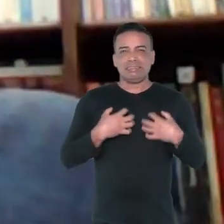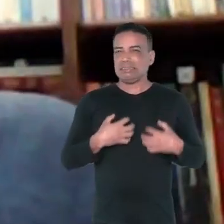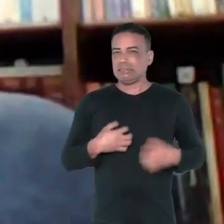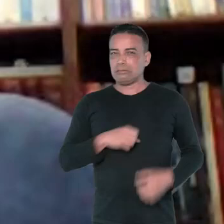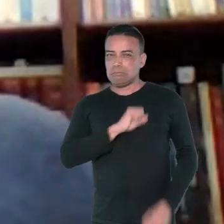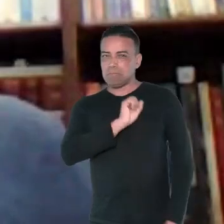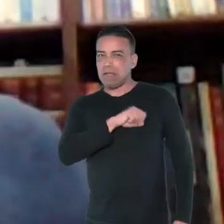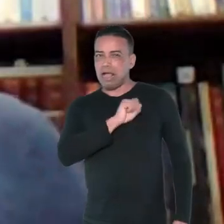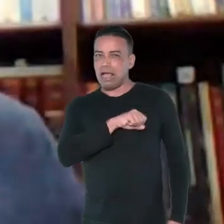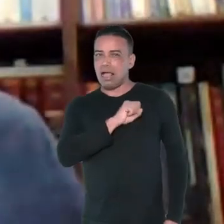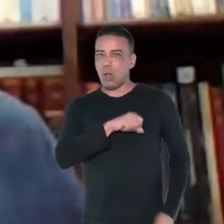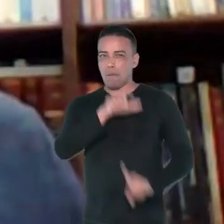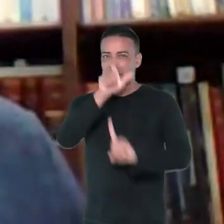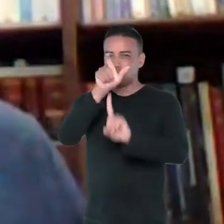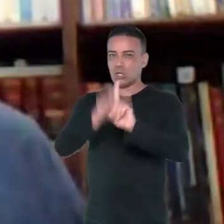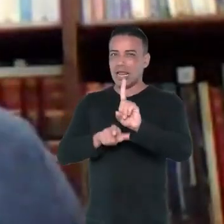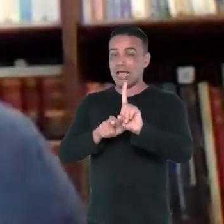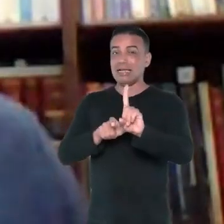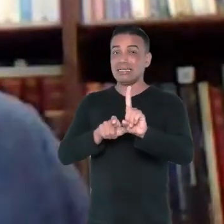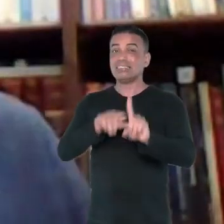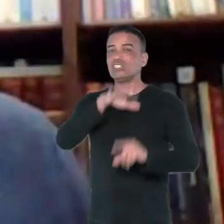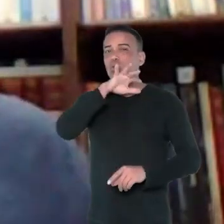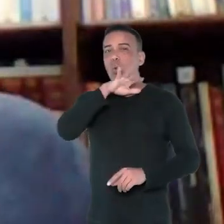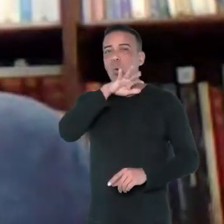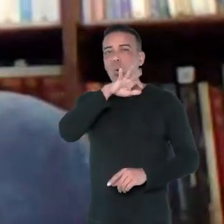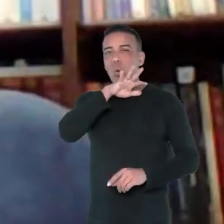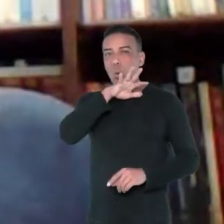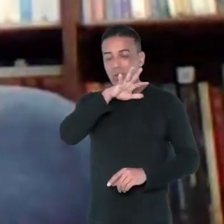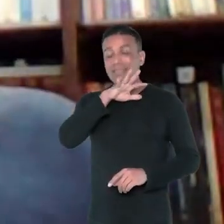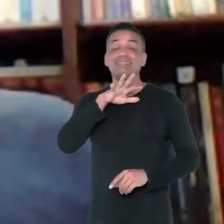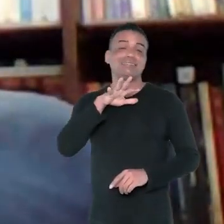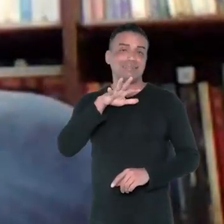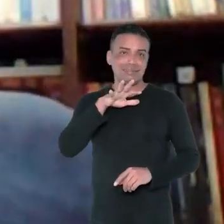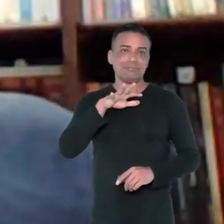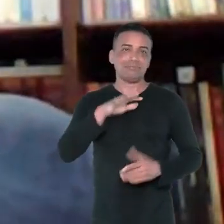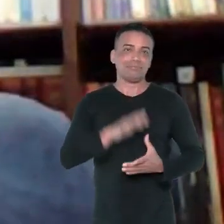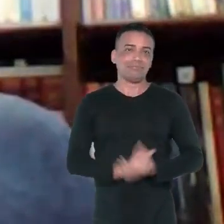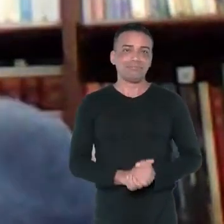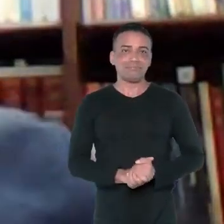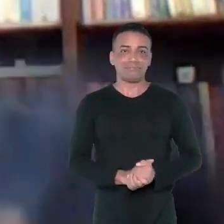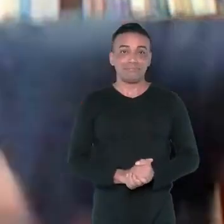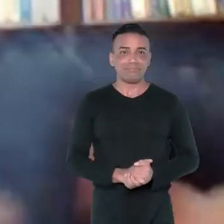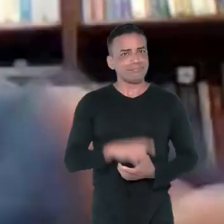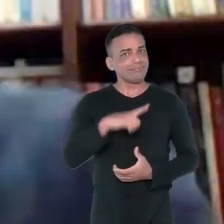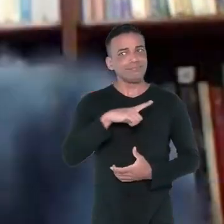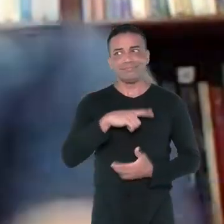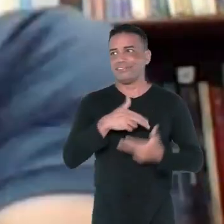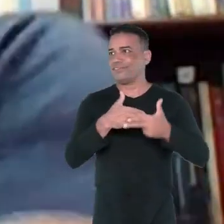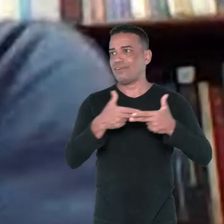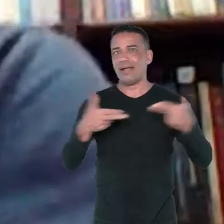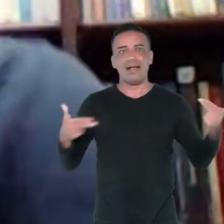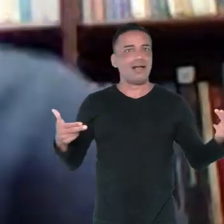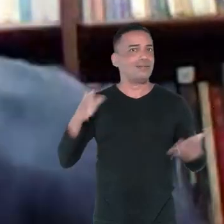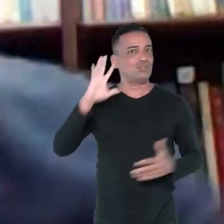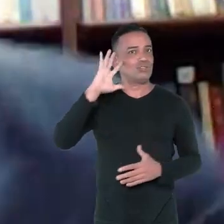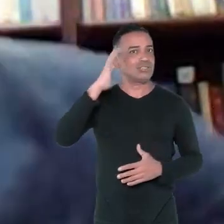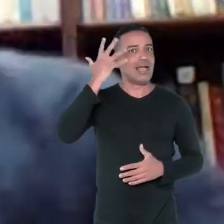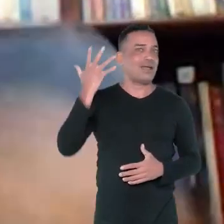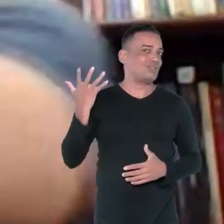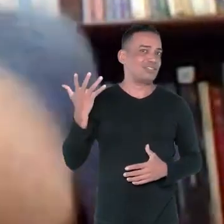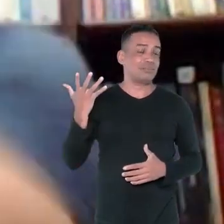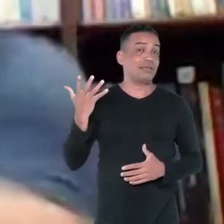malvados, de personagens, de pessoas ruins mesmo, né? Nós temos vários casos de